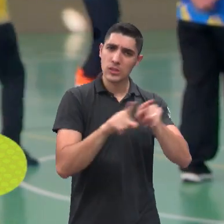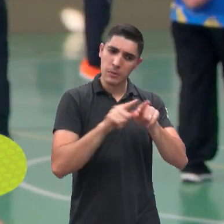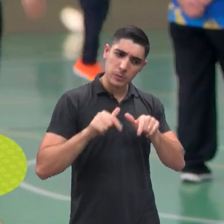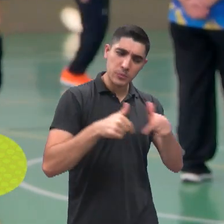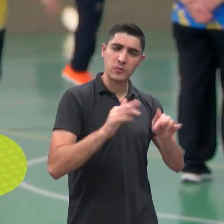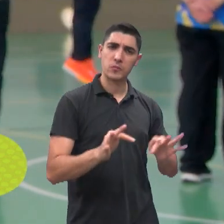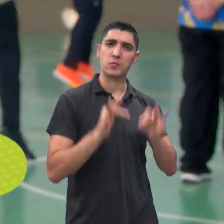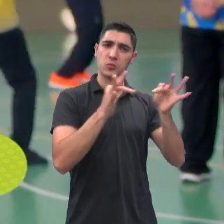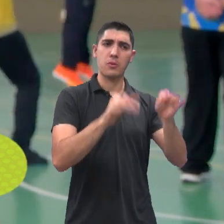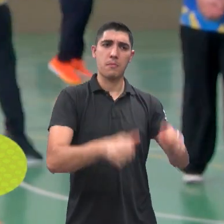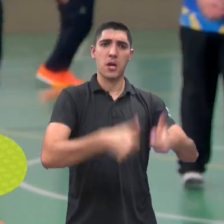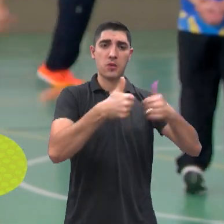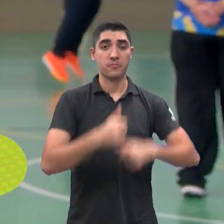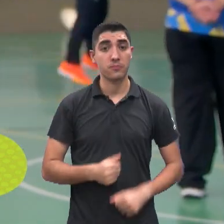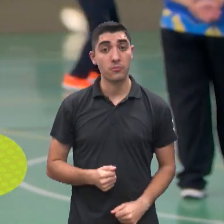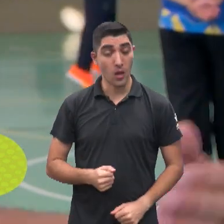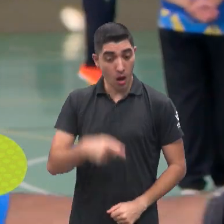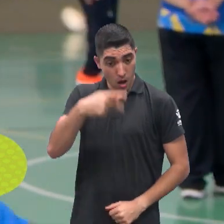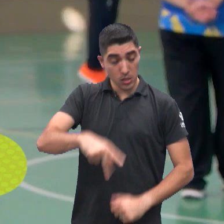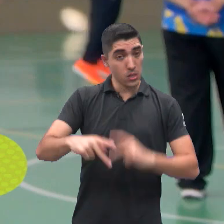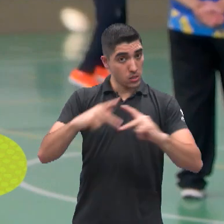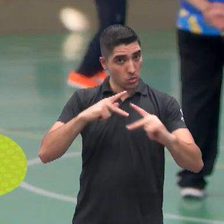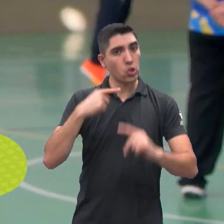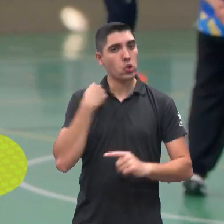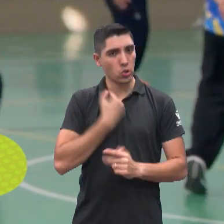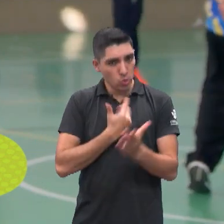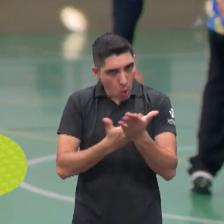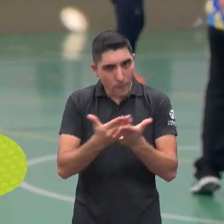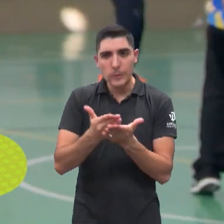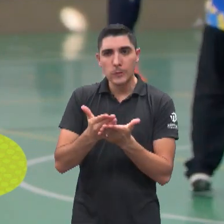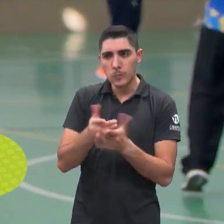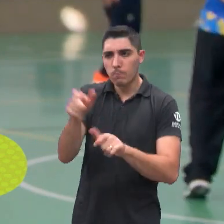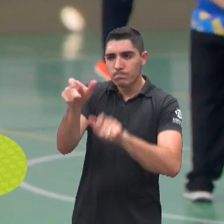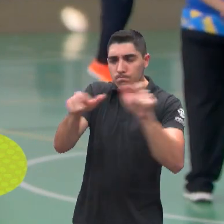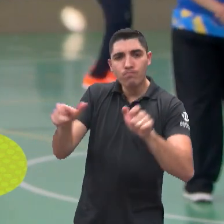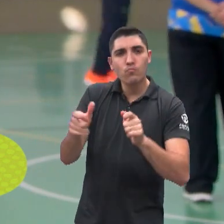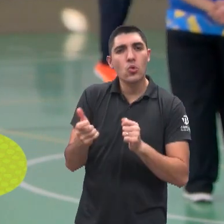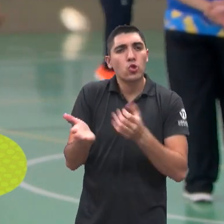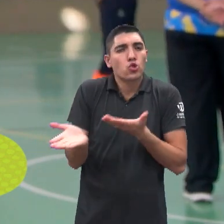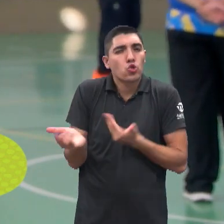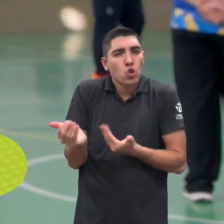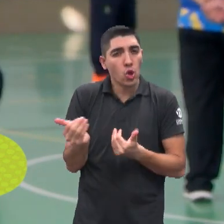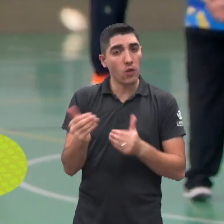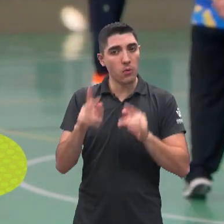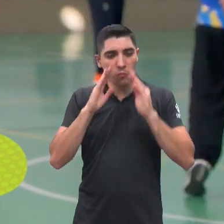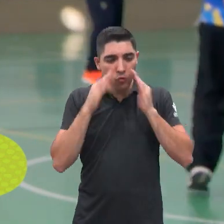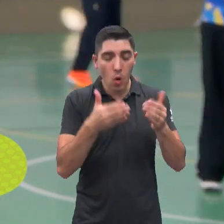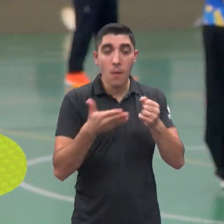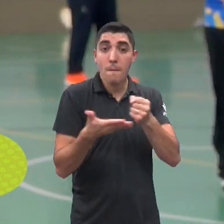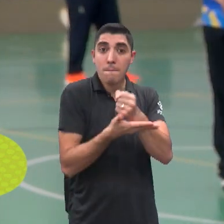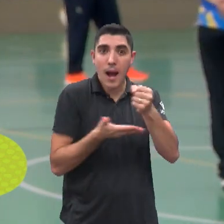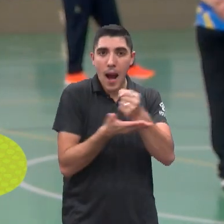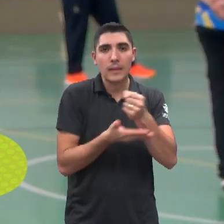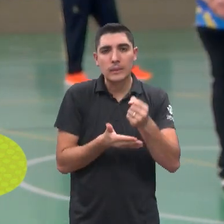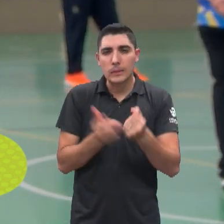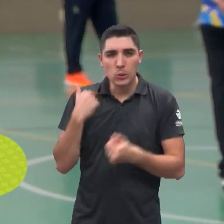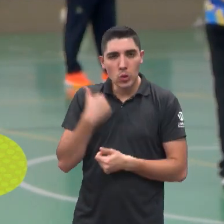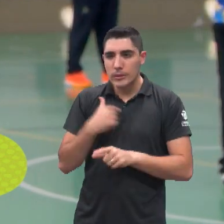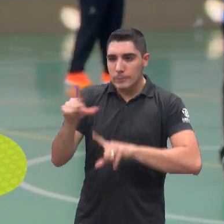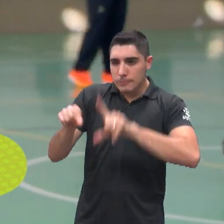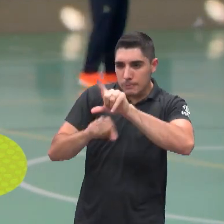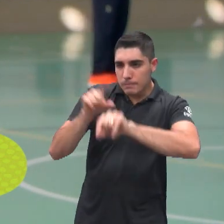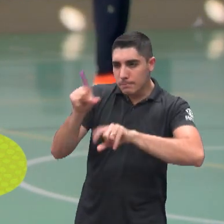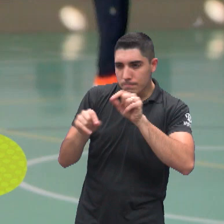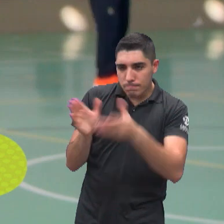mesmo a gente já está buscando atletas de base, estamos iniciando com o trabalho, né, para ter essa continuidade sempre com força no projeto. A